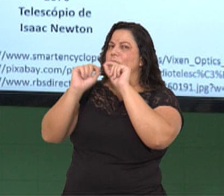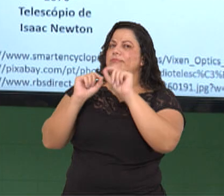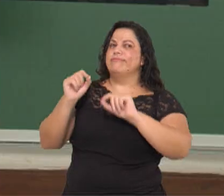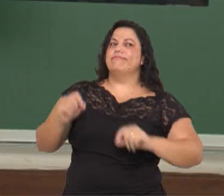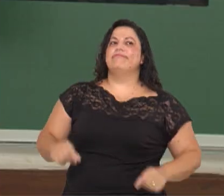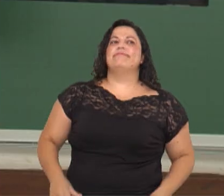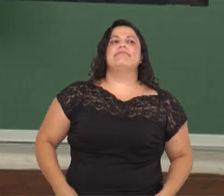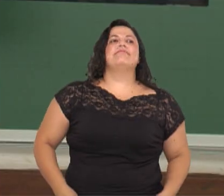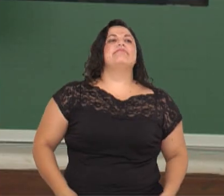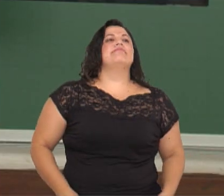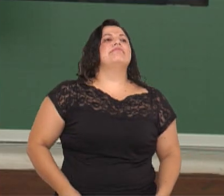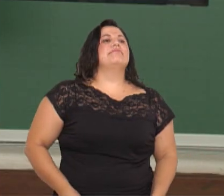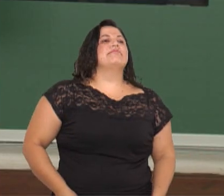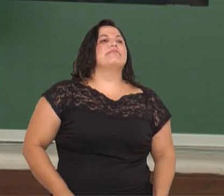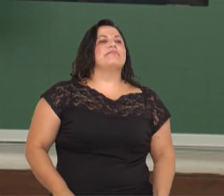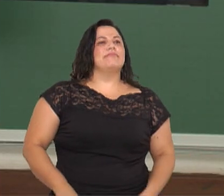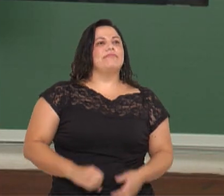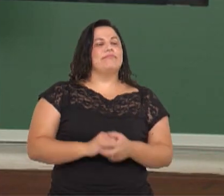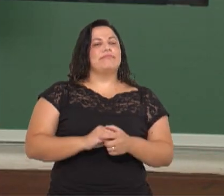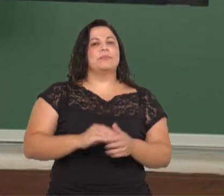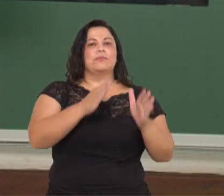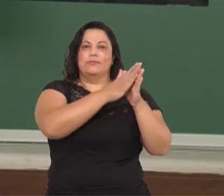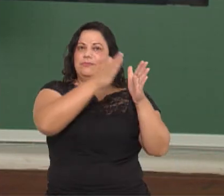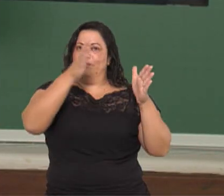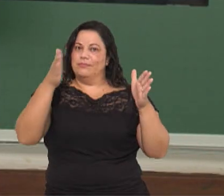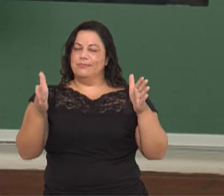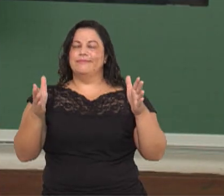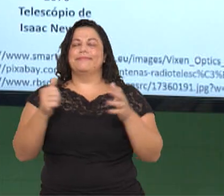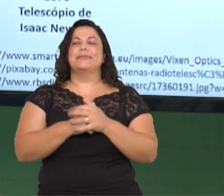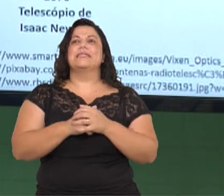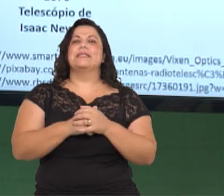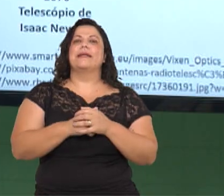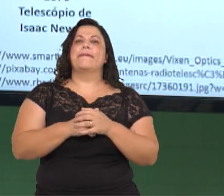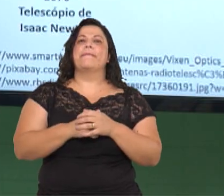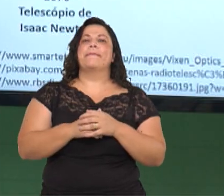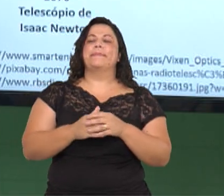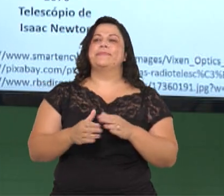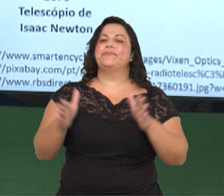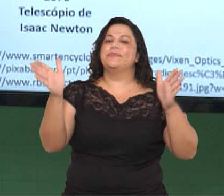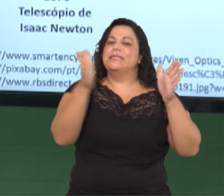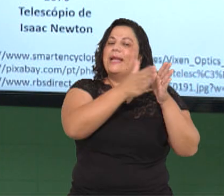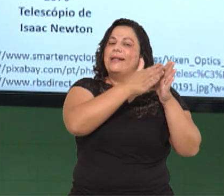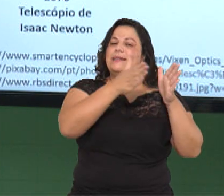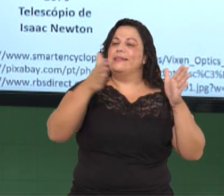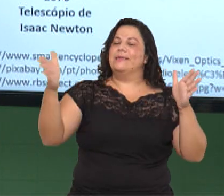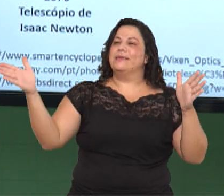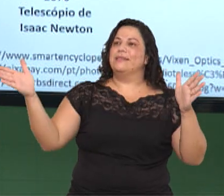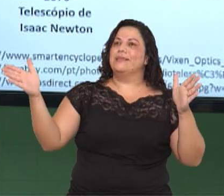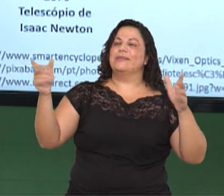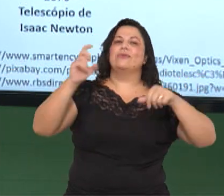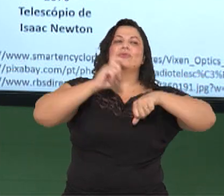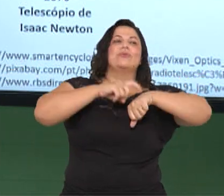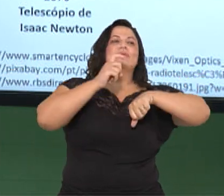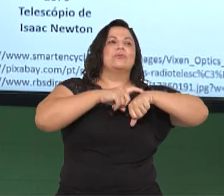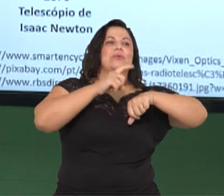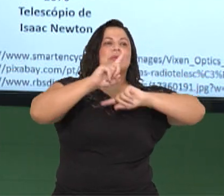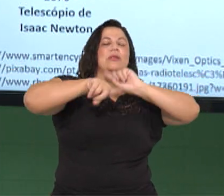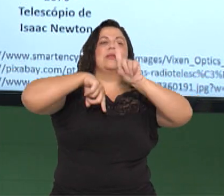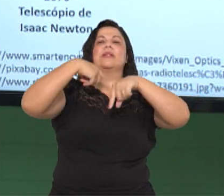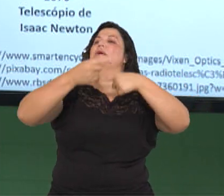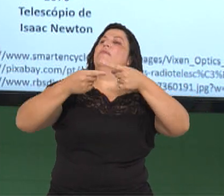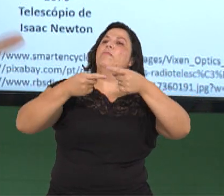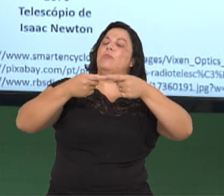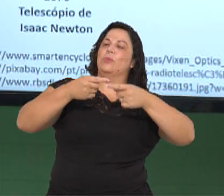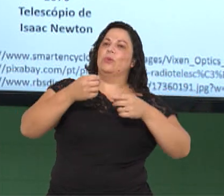noturno. Olha na nossa sequência, na continuidade dessa linha do tempo. Depois do telescópio de